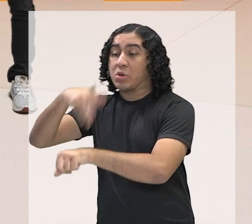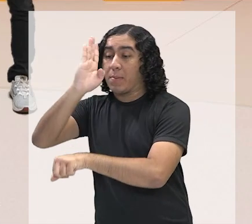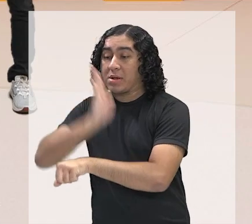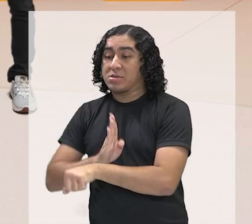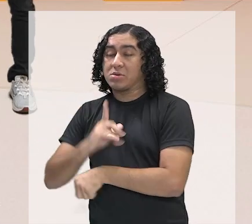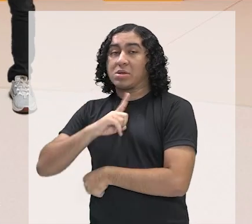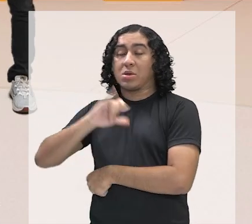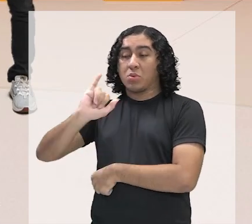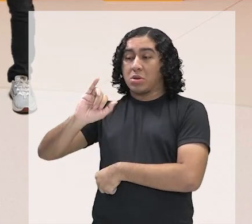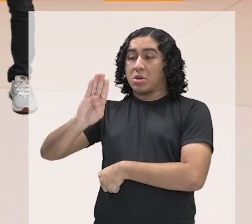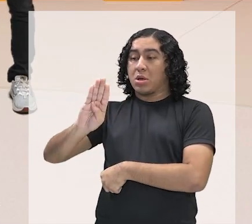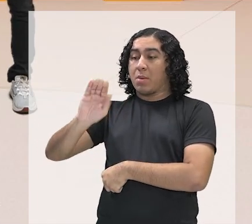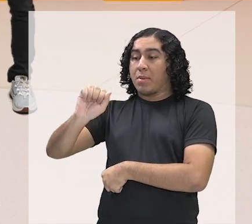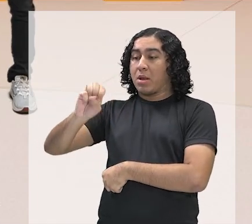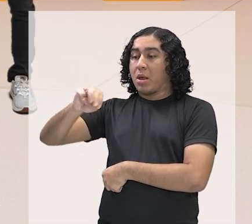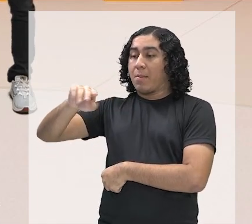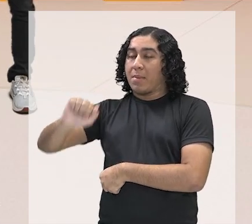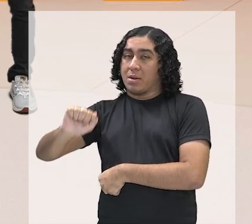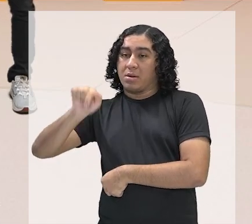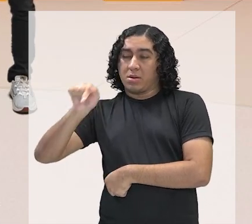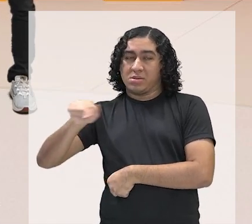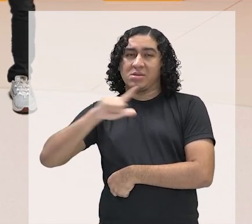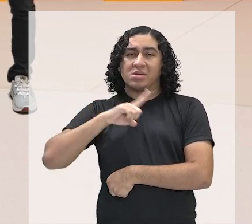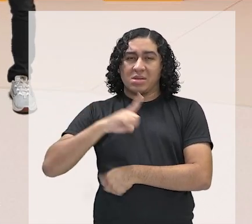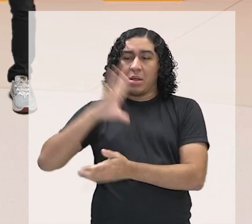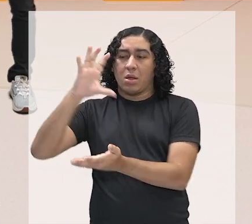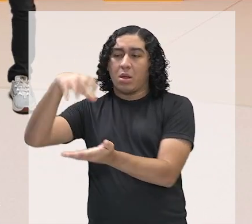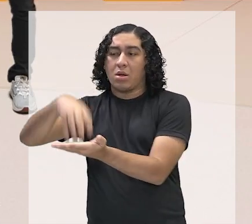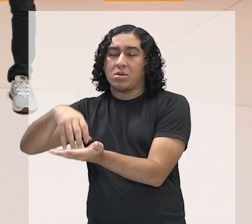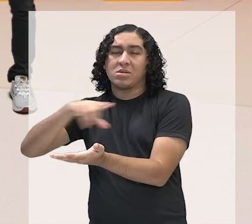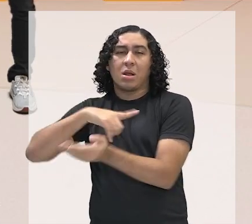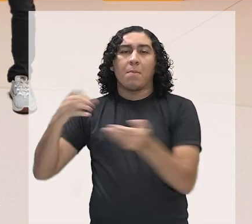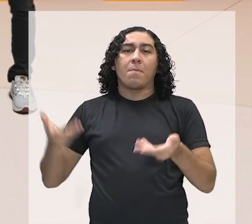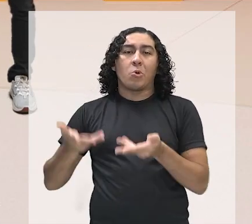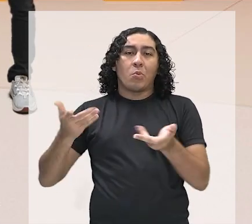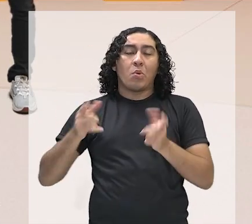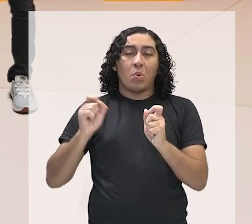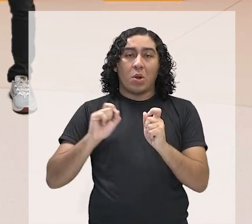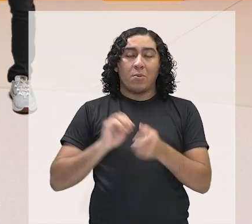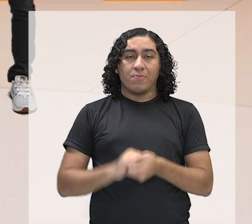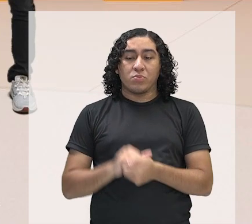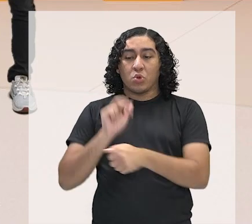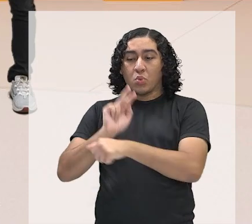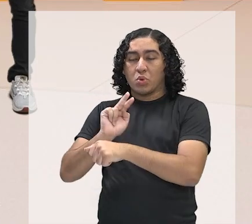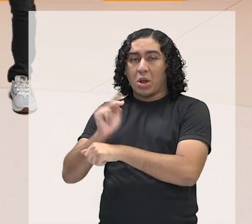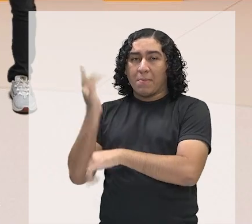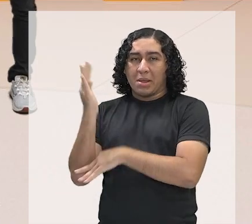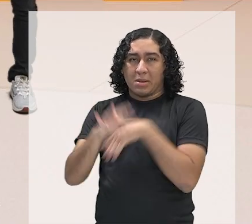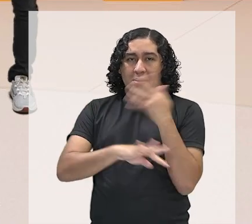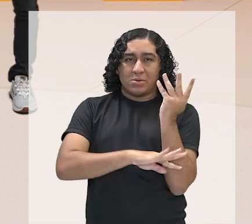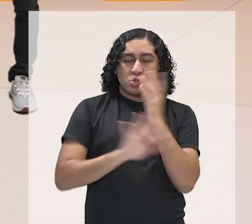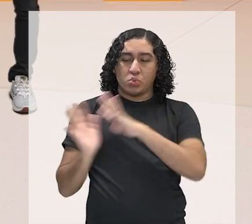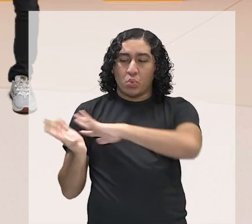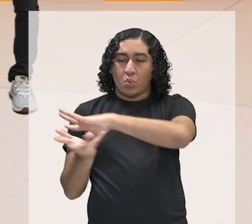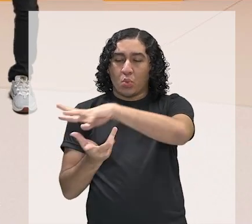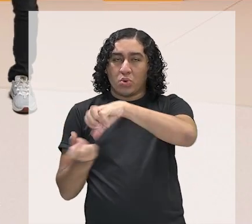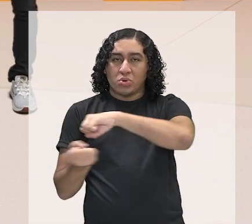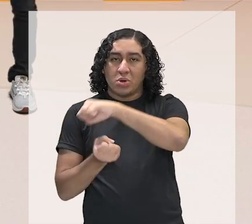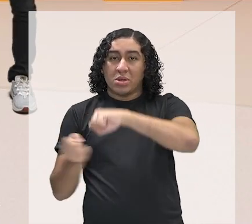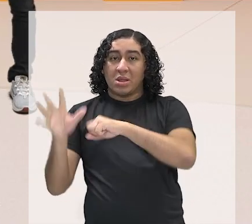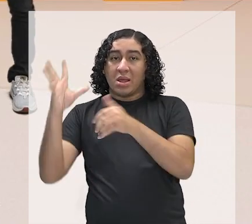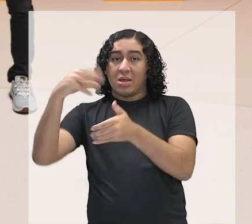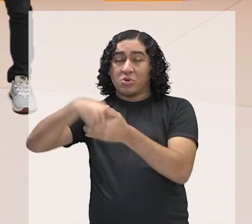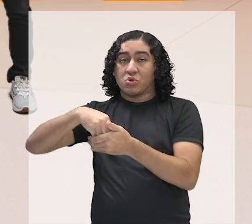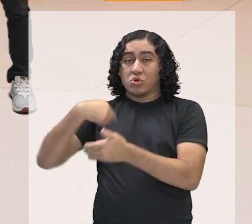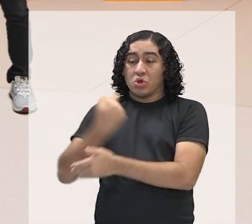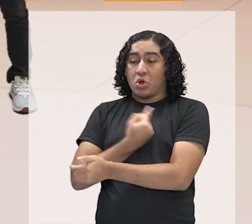ali, ou terá também, entre outras atribuições, em promover o desenvolvimento sustentável dentro do nosso território,